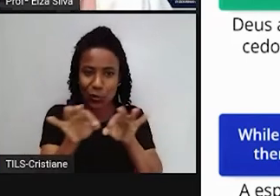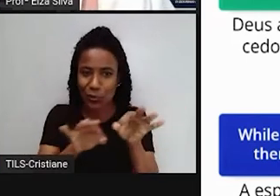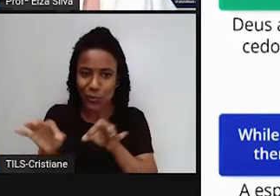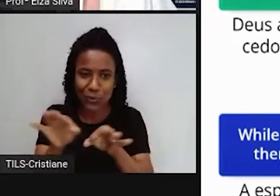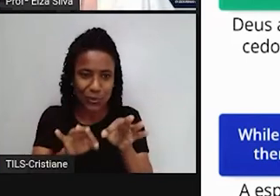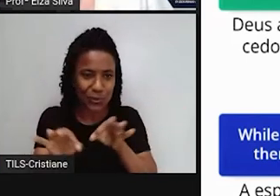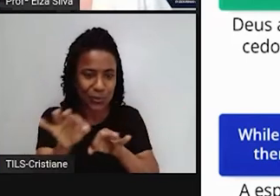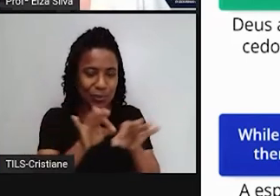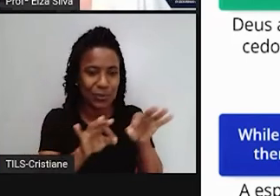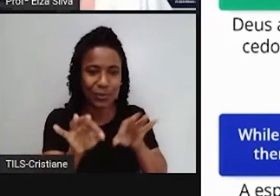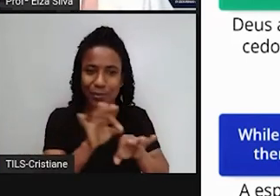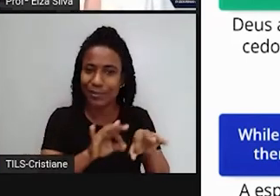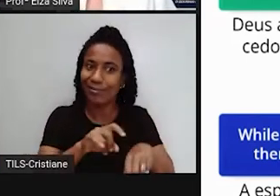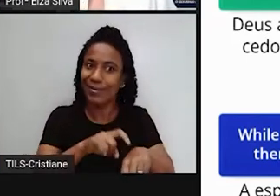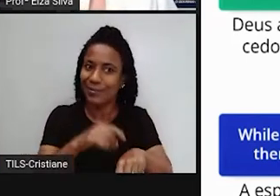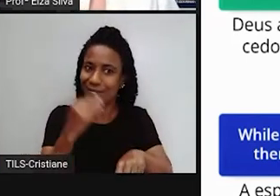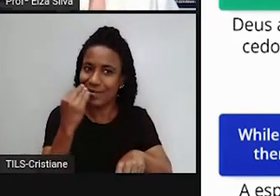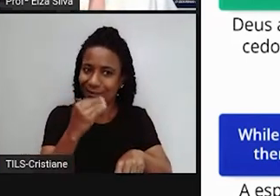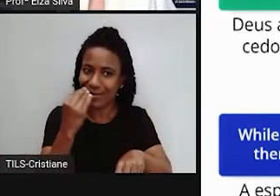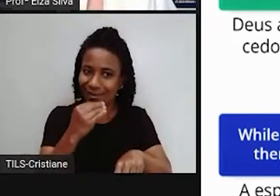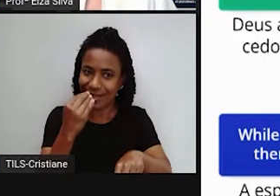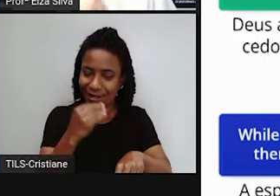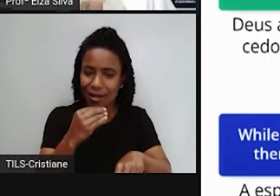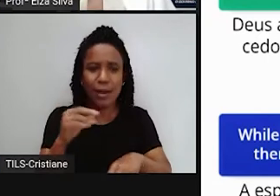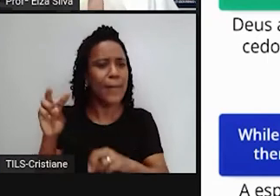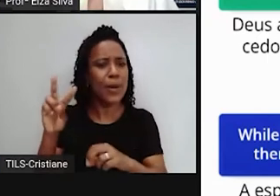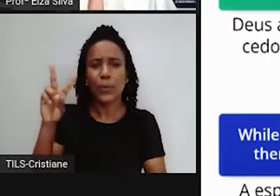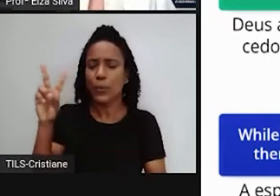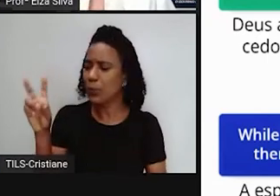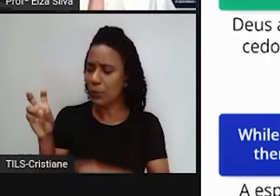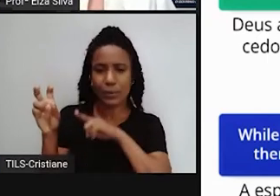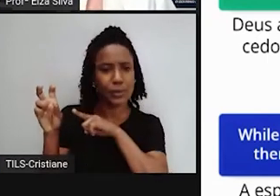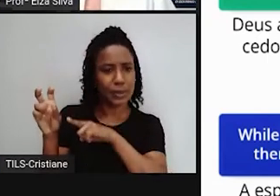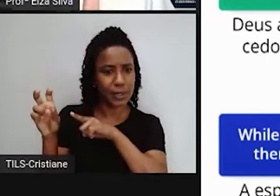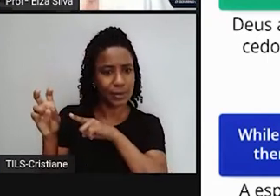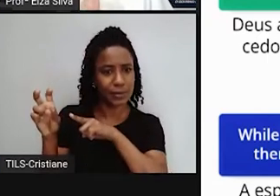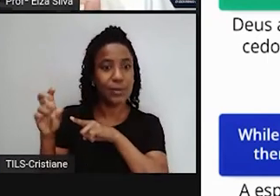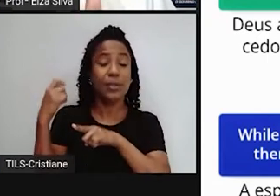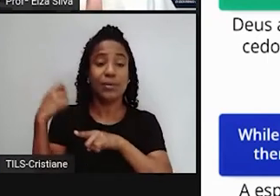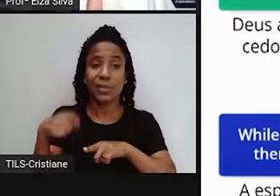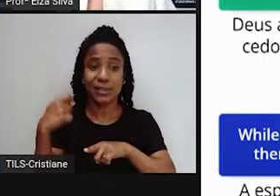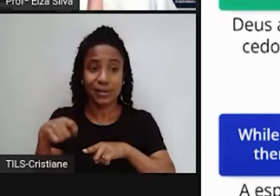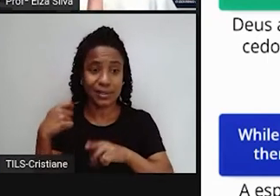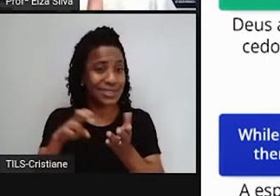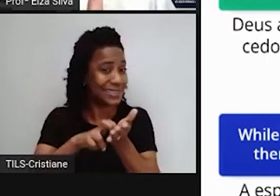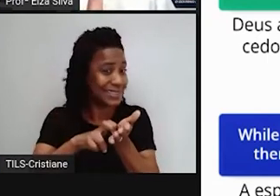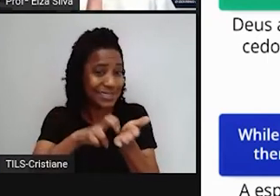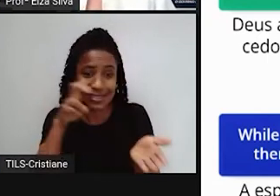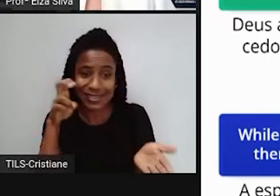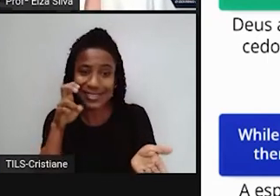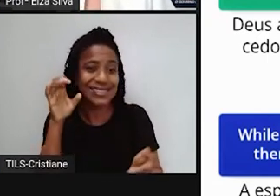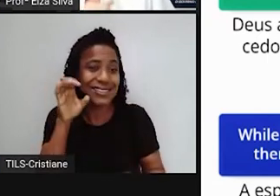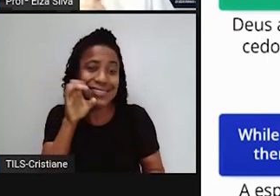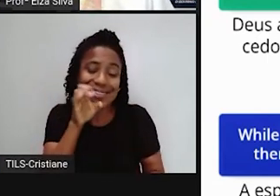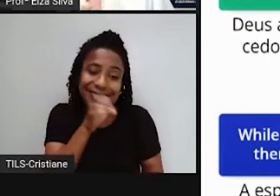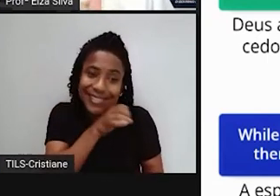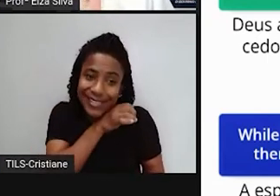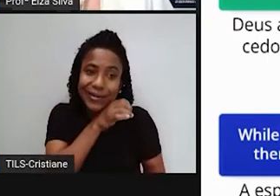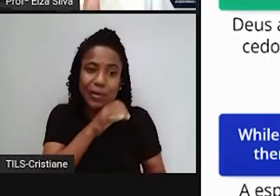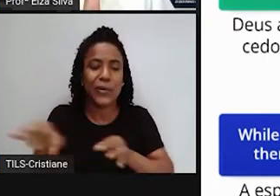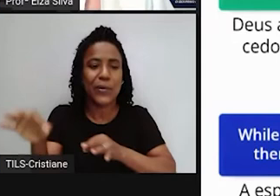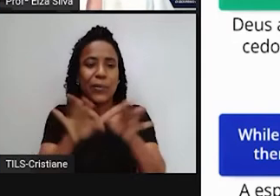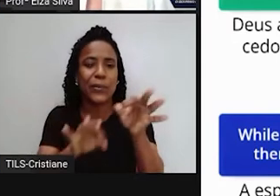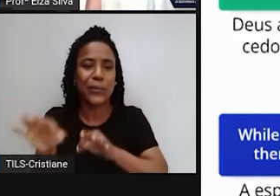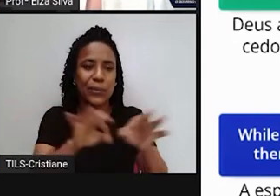dizer que você precisa estar na ativa cedo para fazer todas as suas atividades, porque se você fica